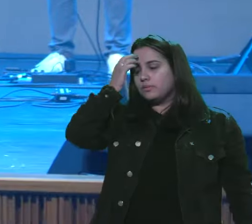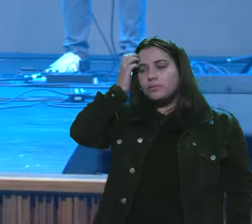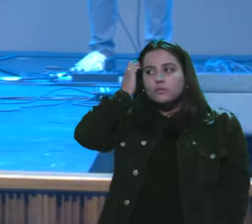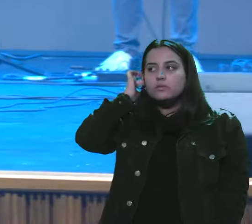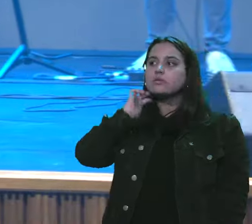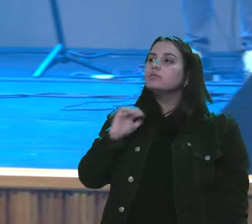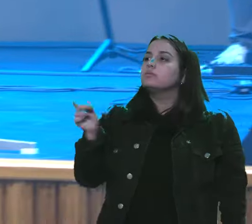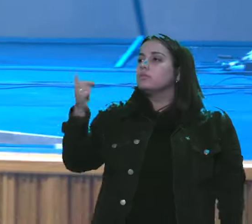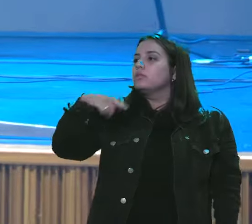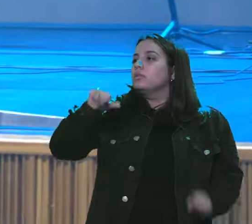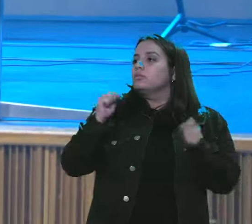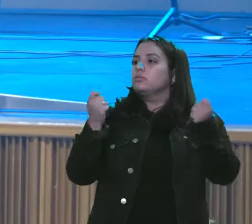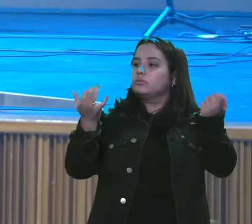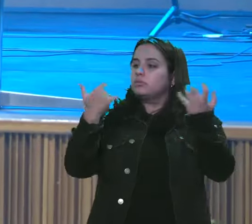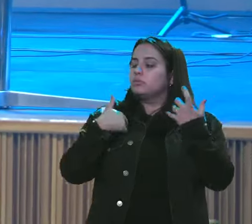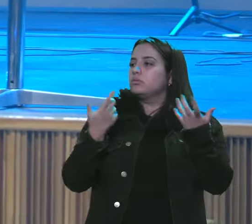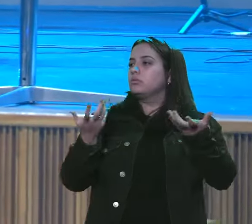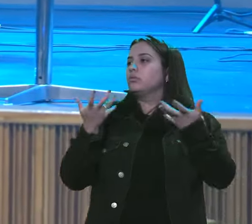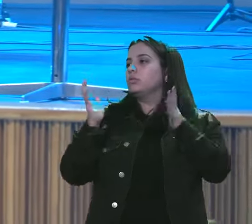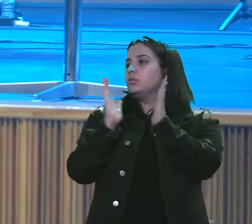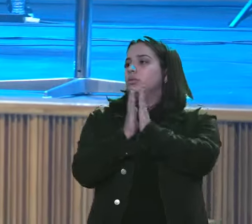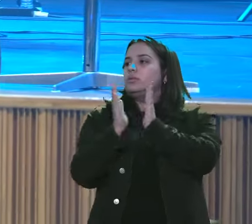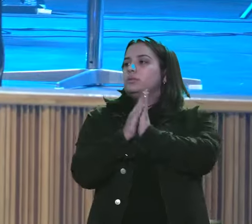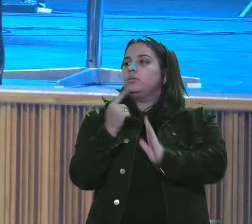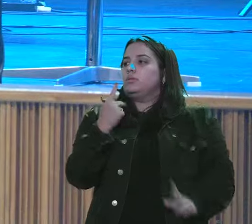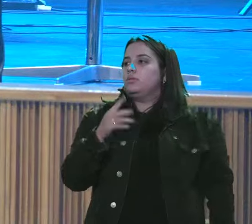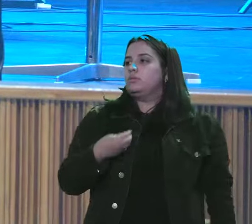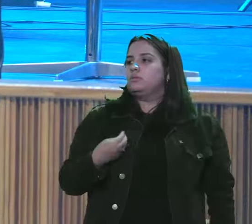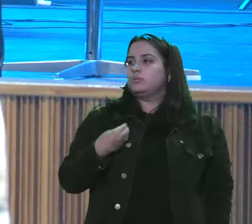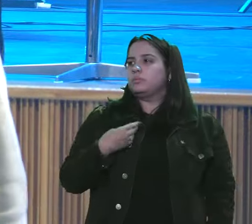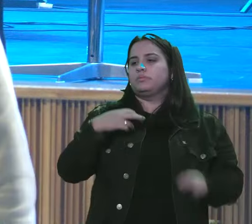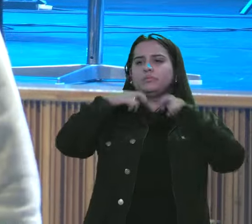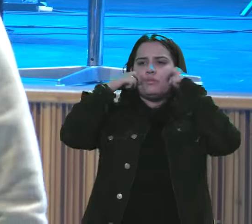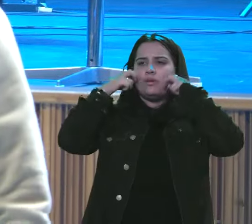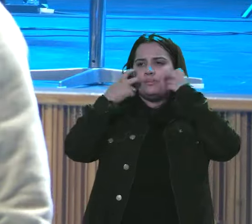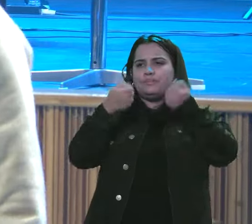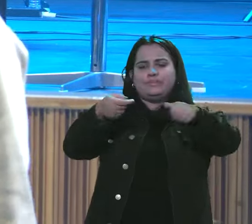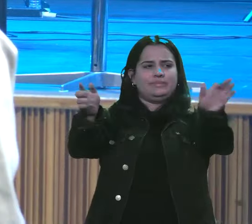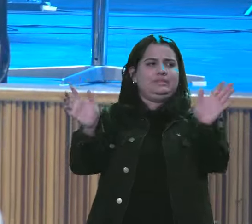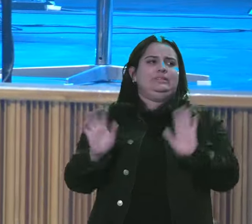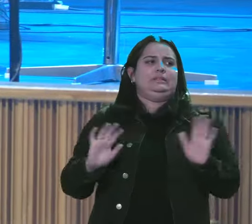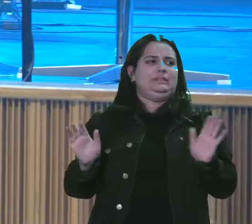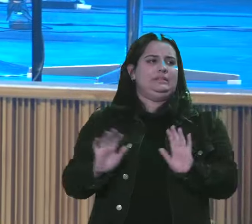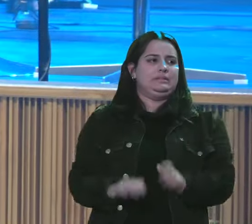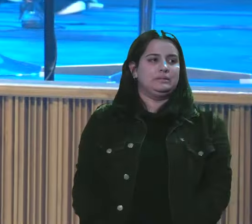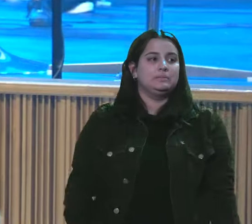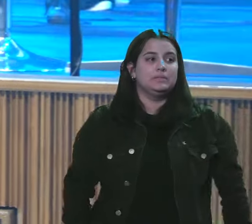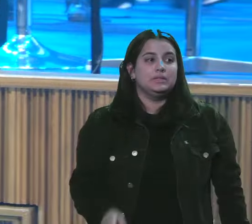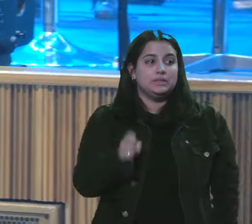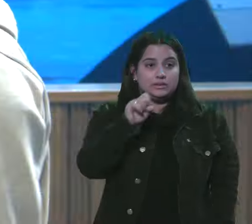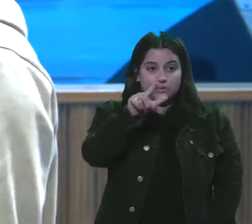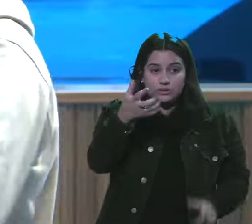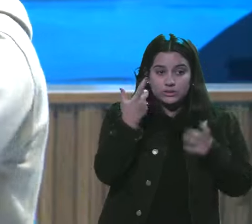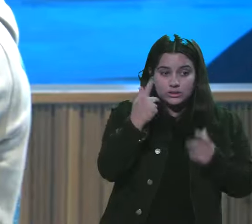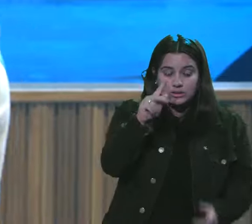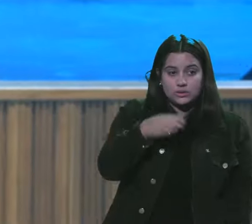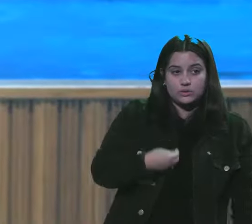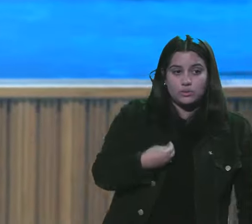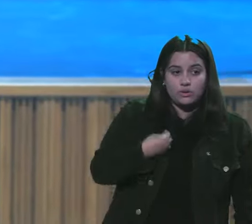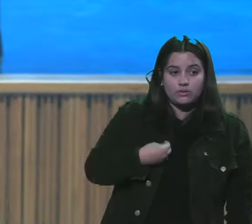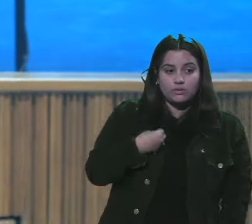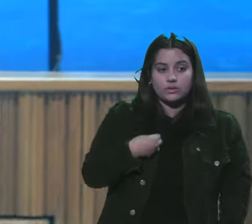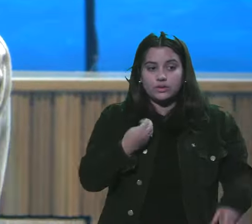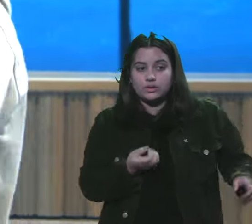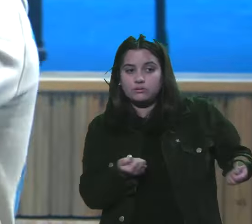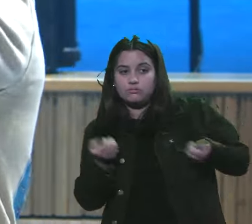Vem aqui na frente, eu quero orar com você. Não tenha vergonha. Se você quer entregar a sua vida para Jesus,